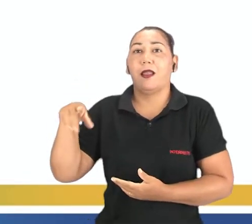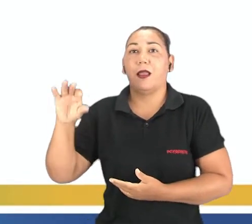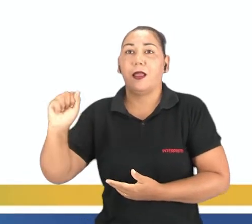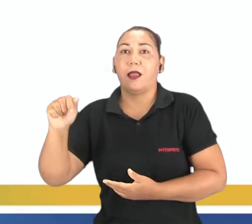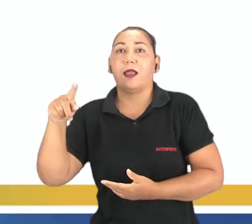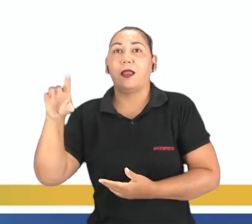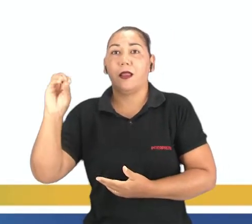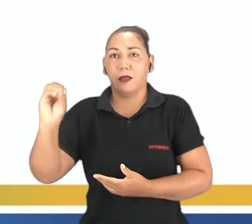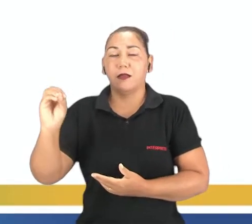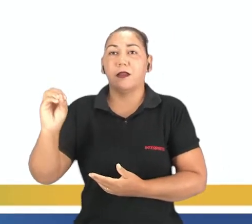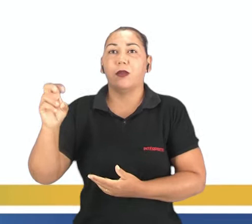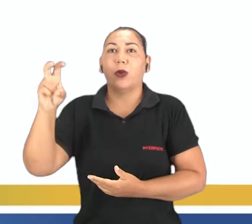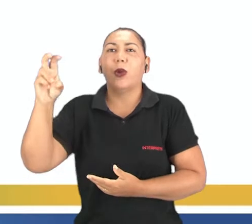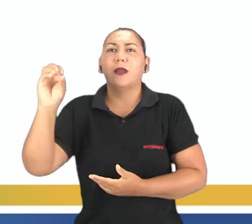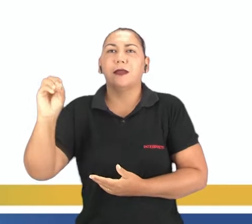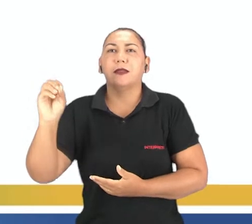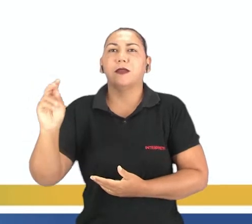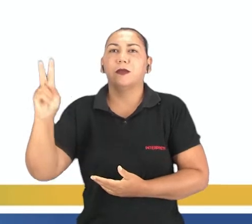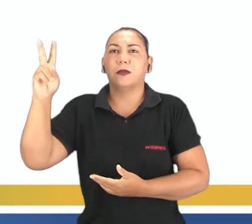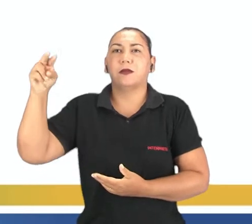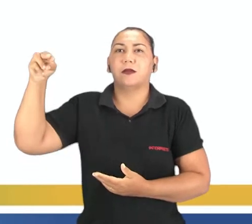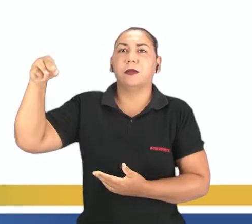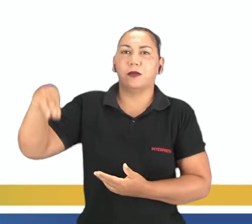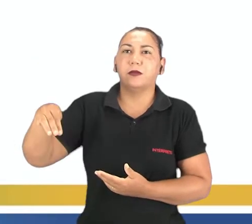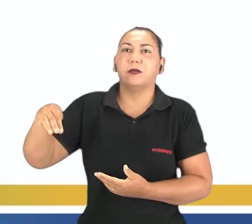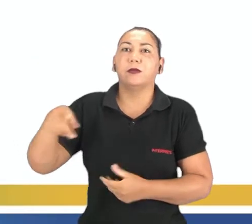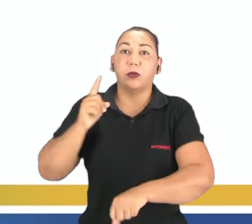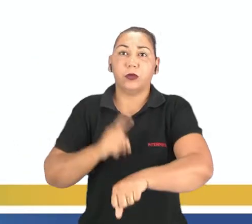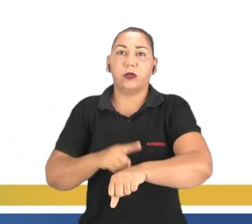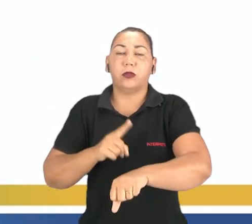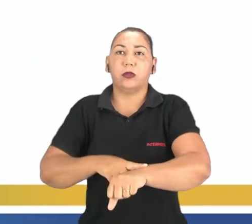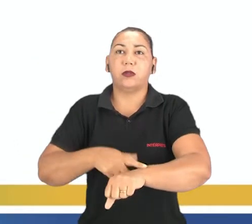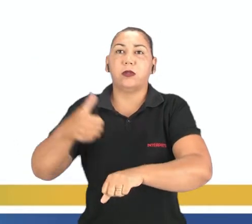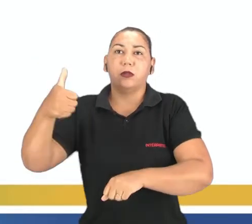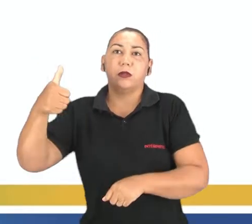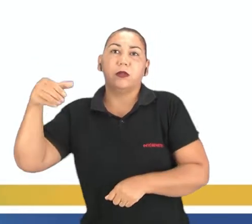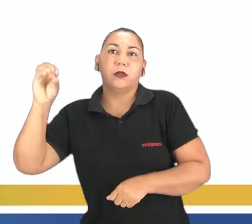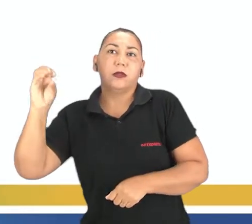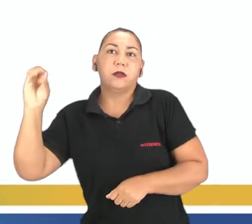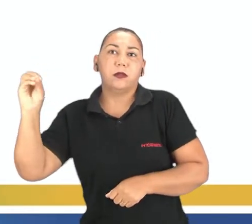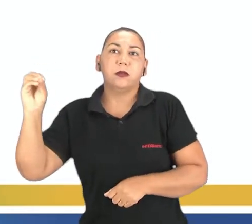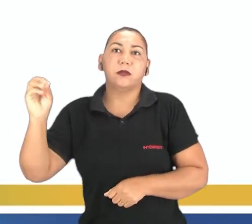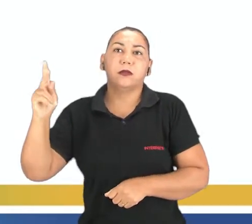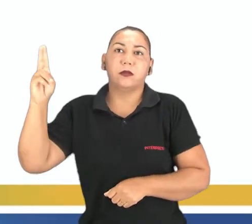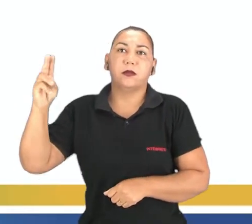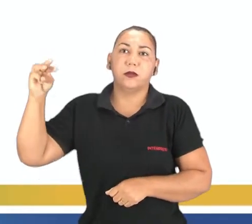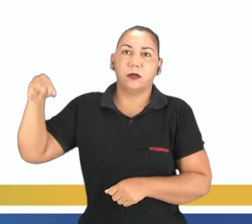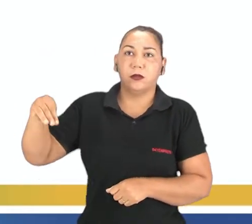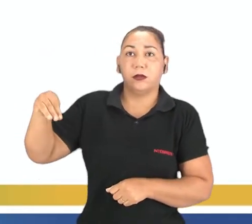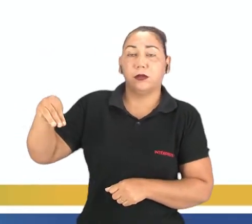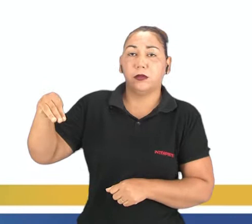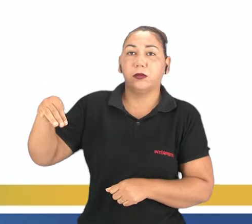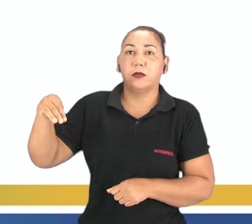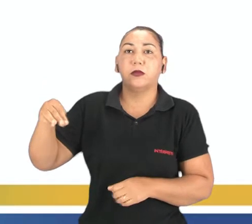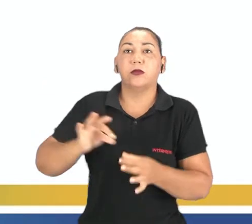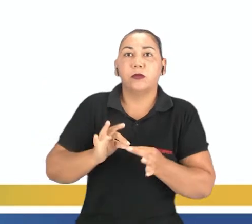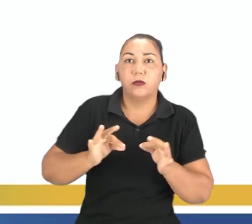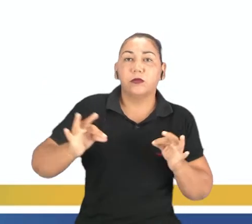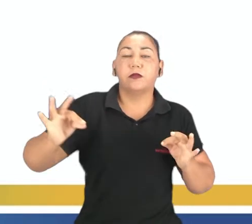primeira razão de 50 km por hora, sobre 100 km percorrido, e a segunda razão de